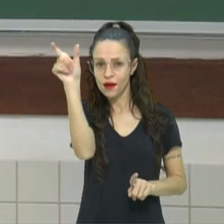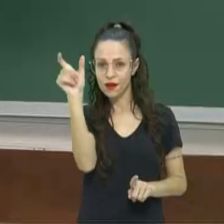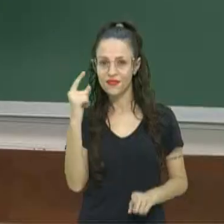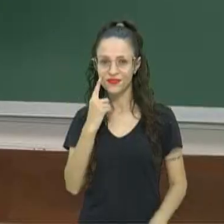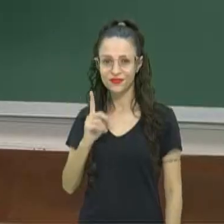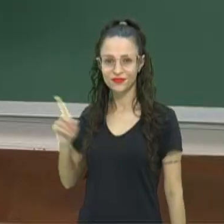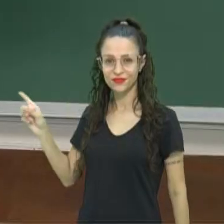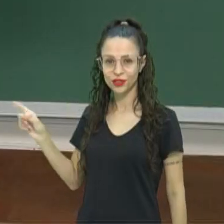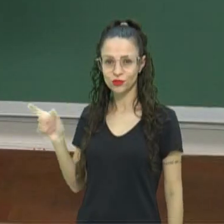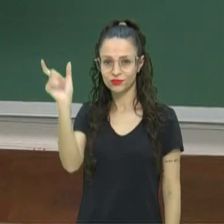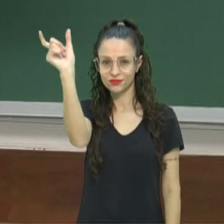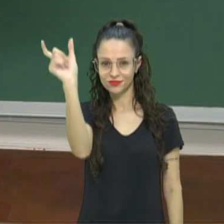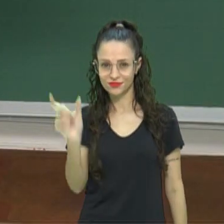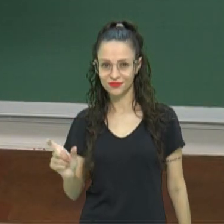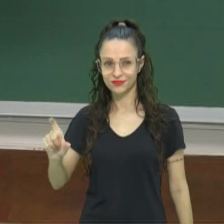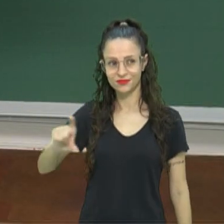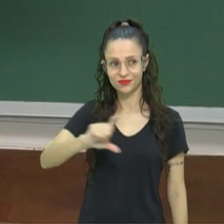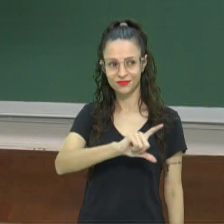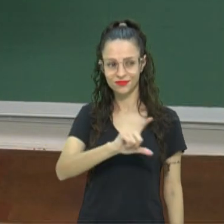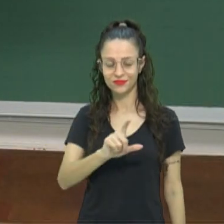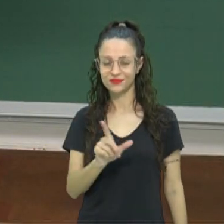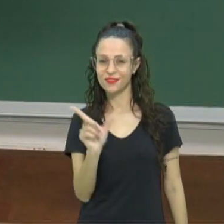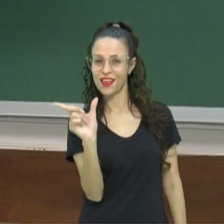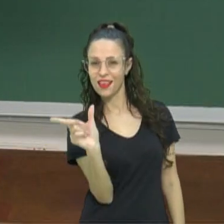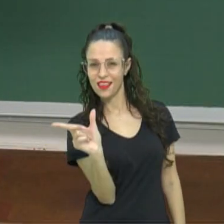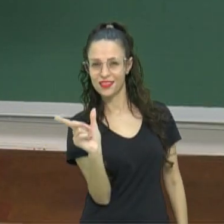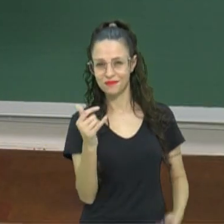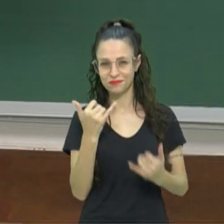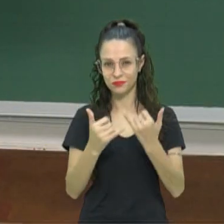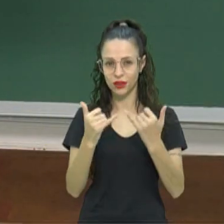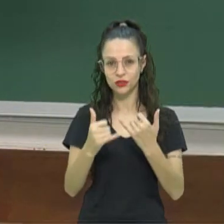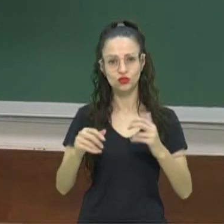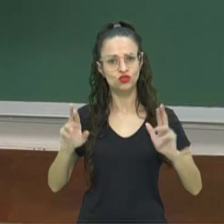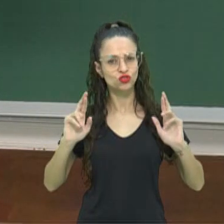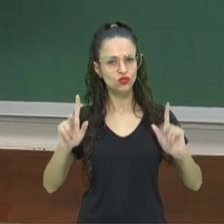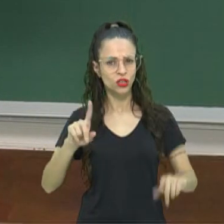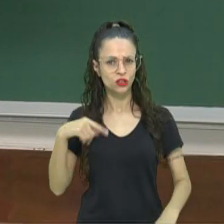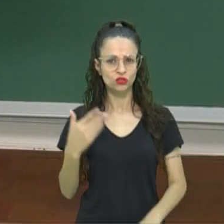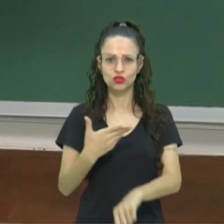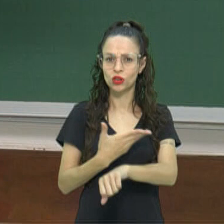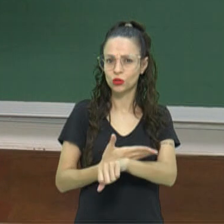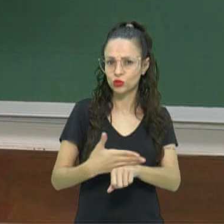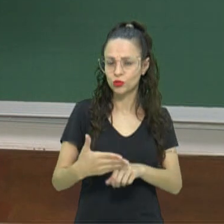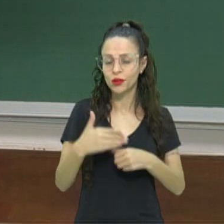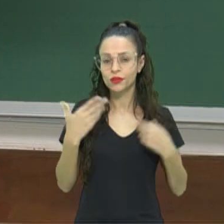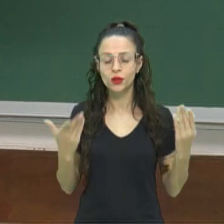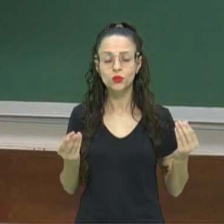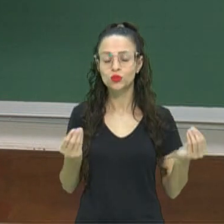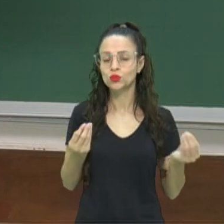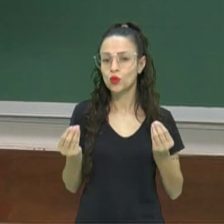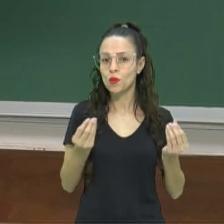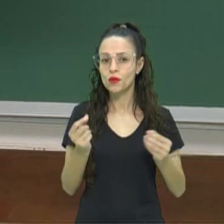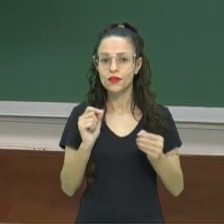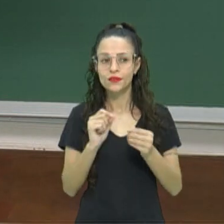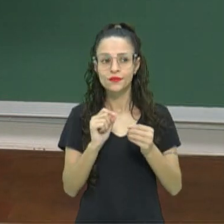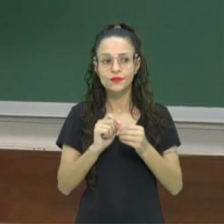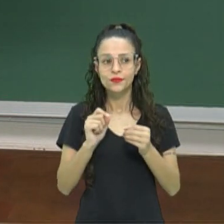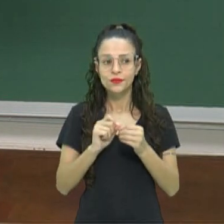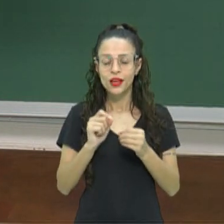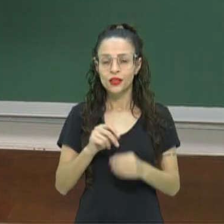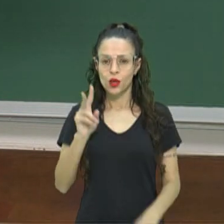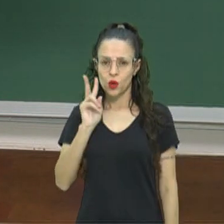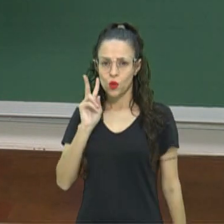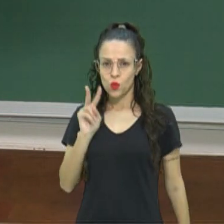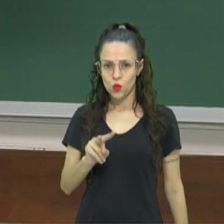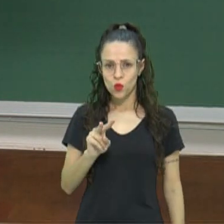fosse um L ao contrário, assim. Então, ela é uma figura diferente do que a gente está acostumado. Então, não tem como você